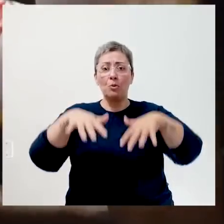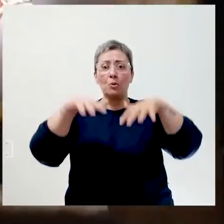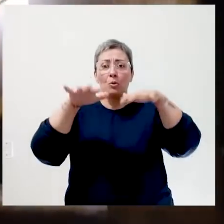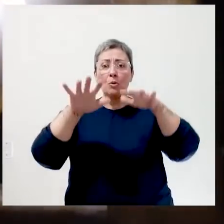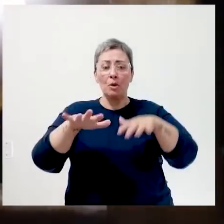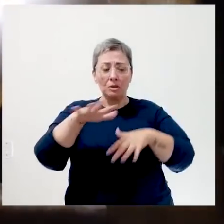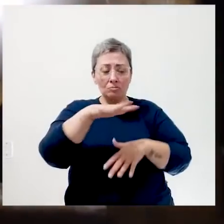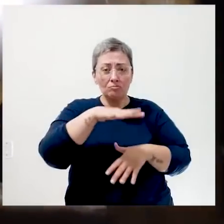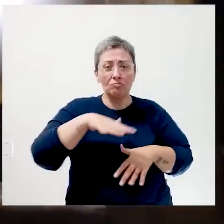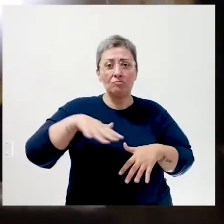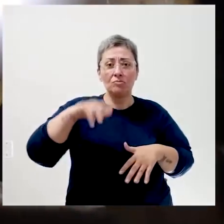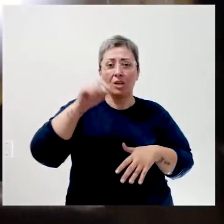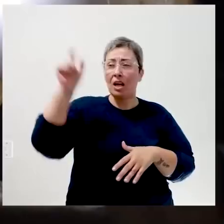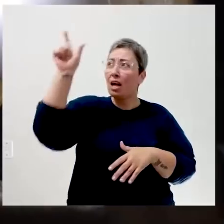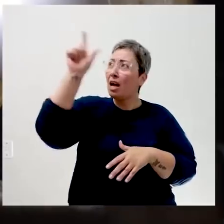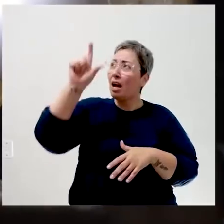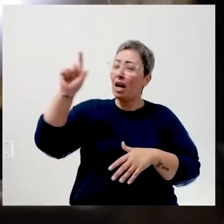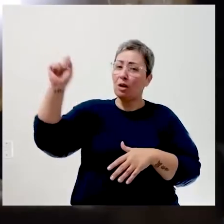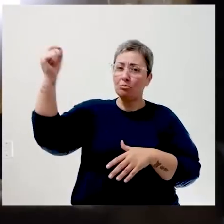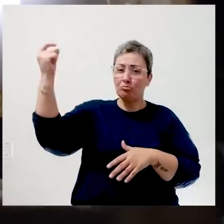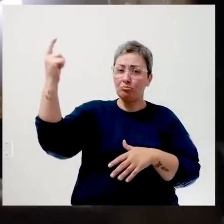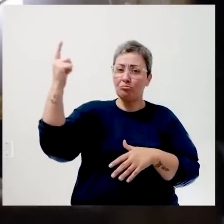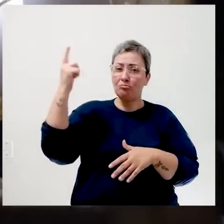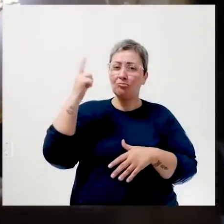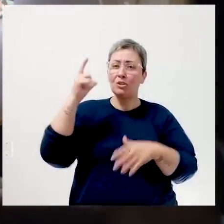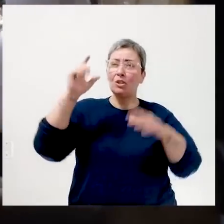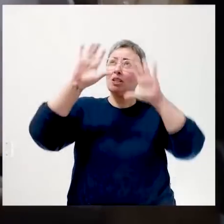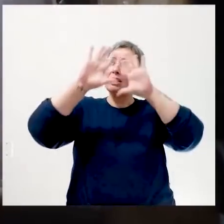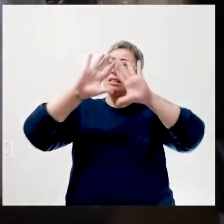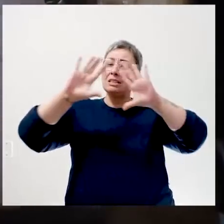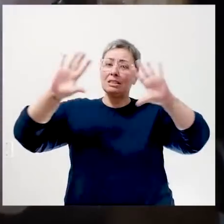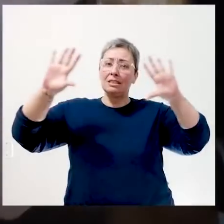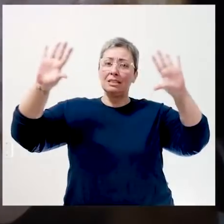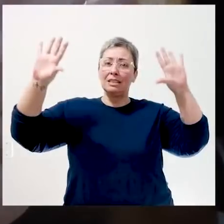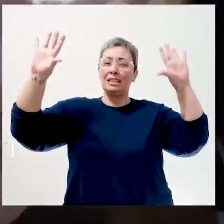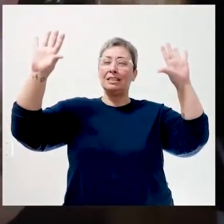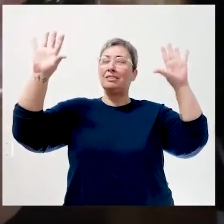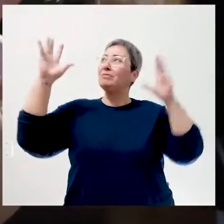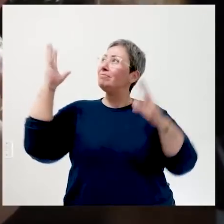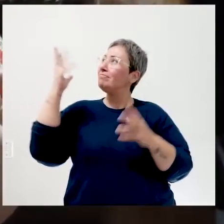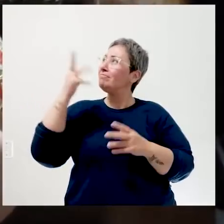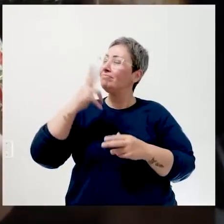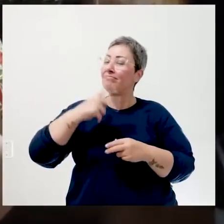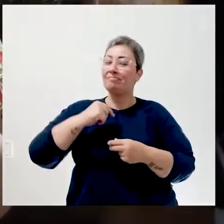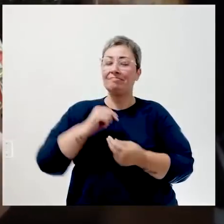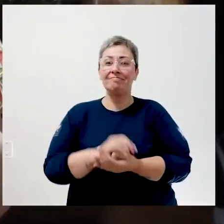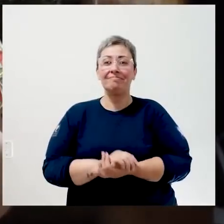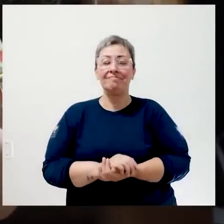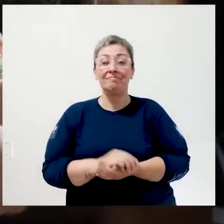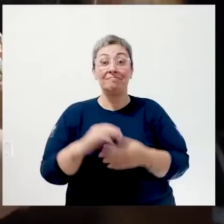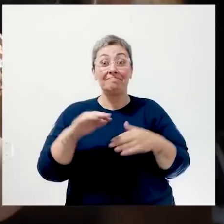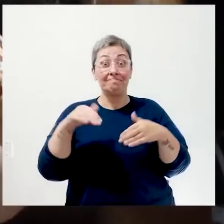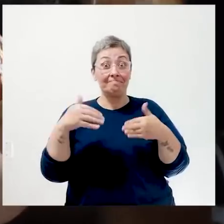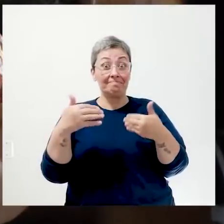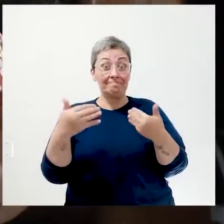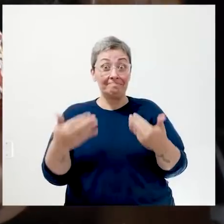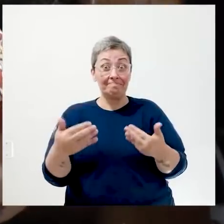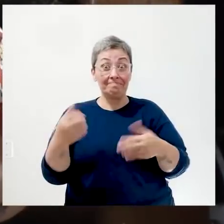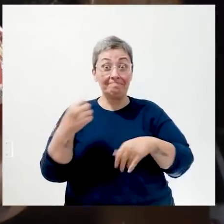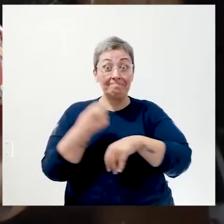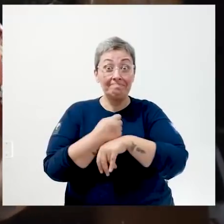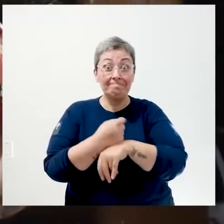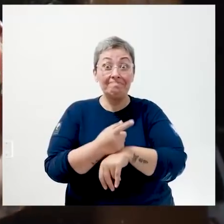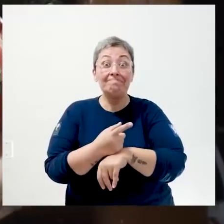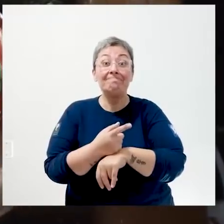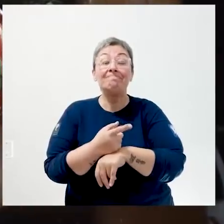A lua cheia já lá no alto céu, dando ar da sua graça. Quando